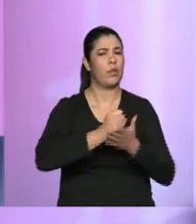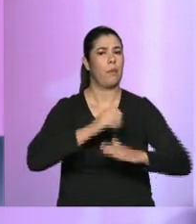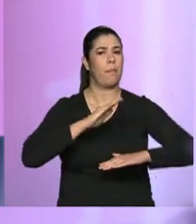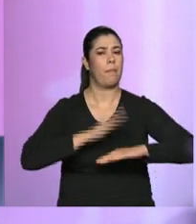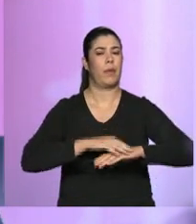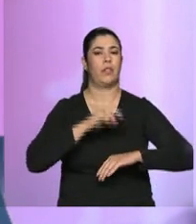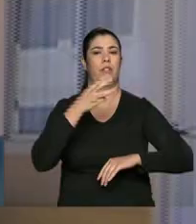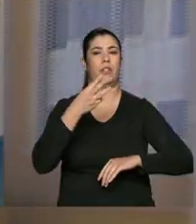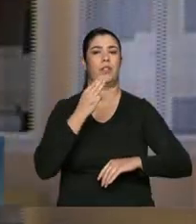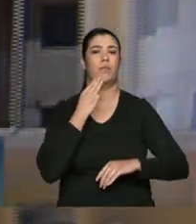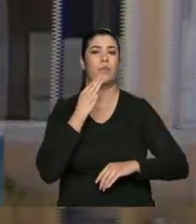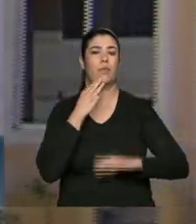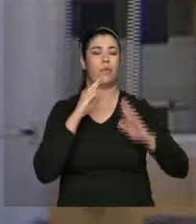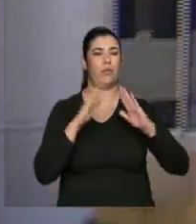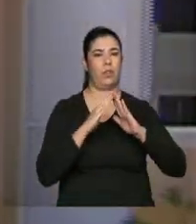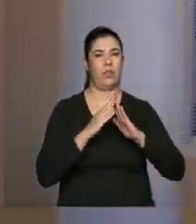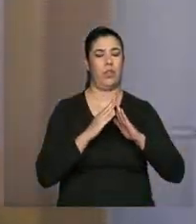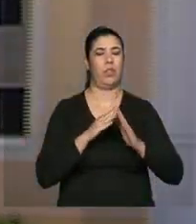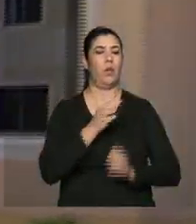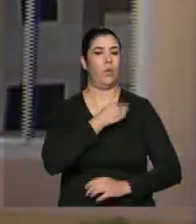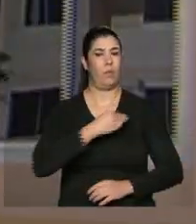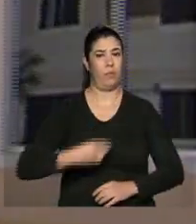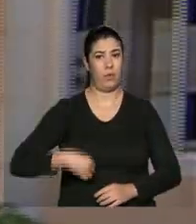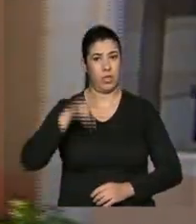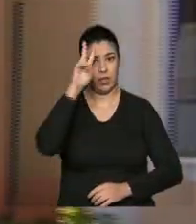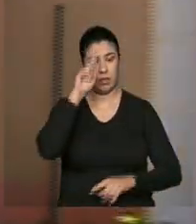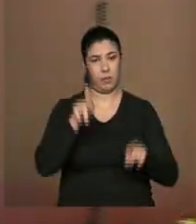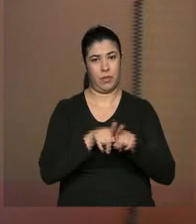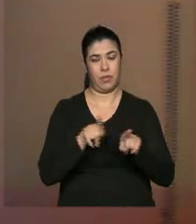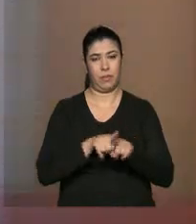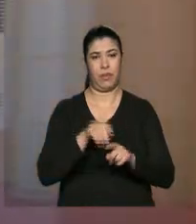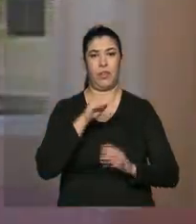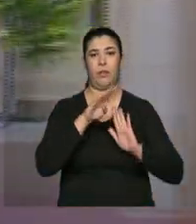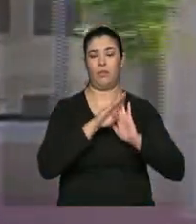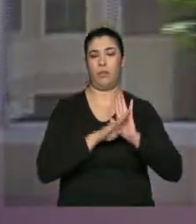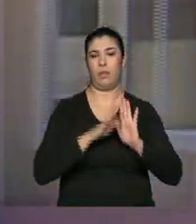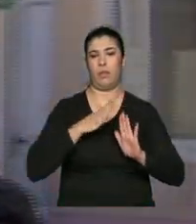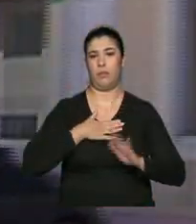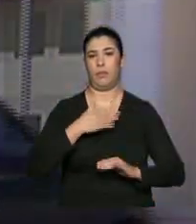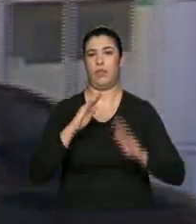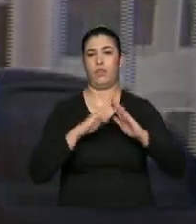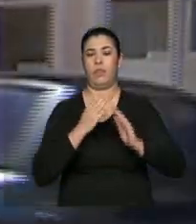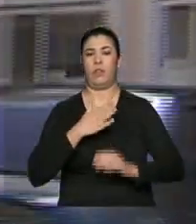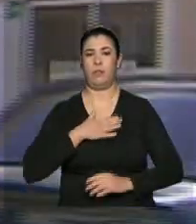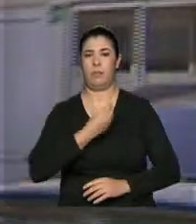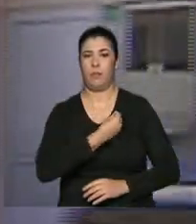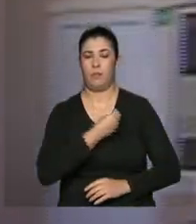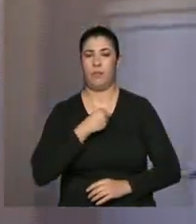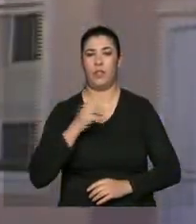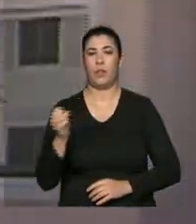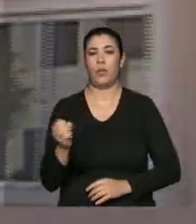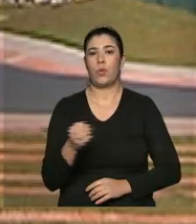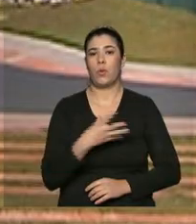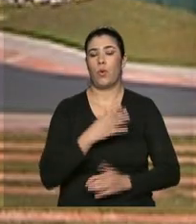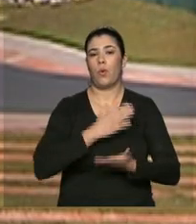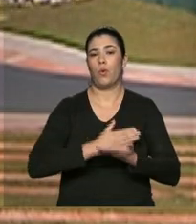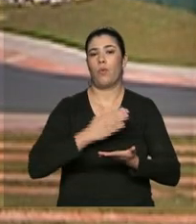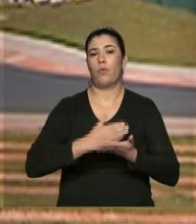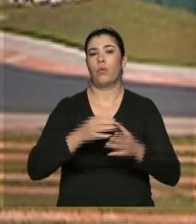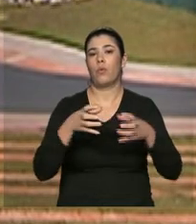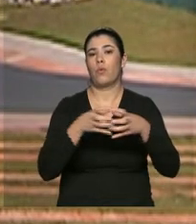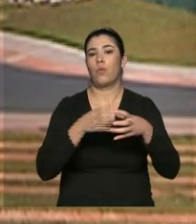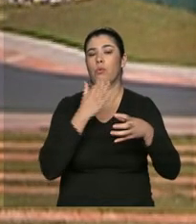3 milhões de unidades. Gilberto Kassab lembrou também que o Minha Casa Minha Vida terá uma nova faixa de rendimento